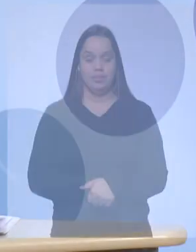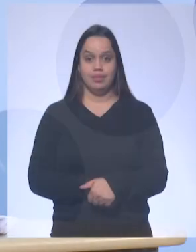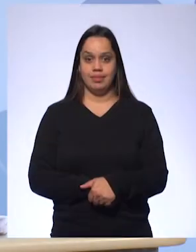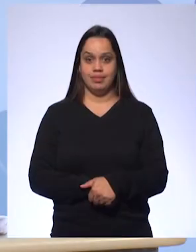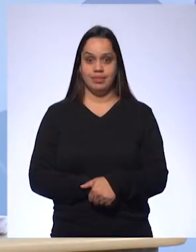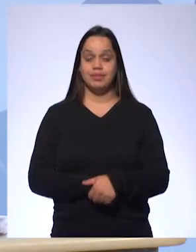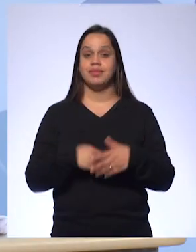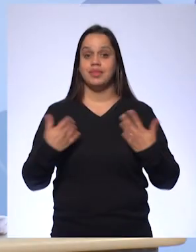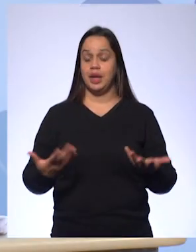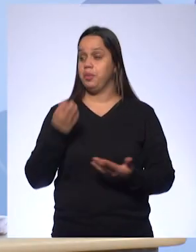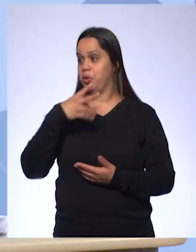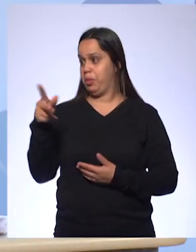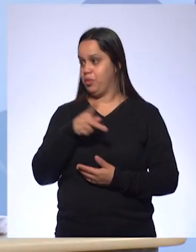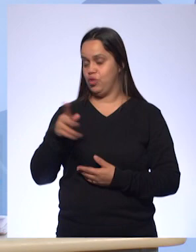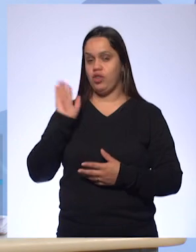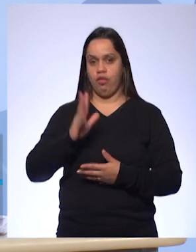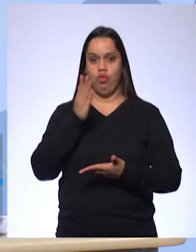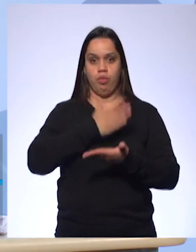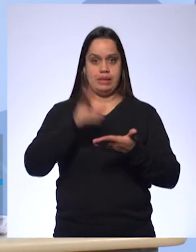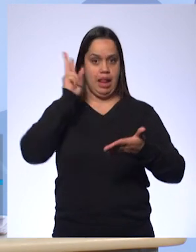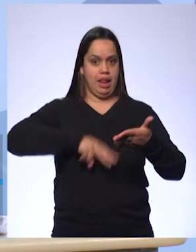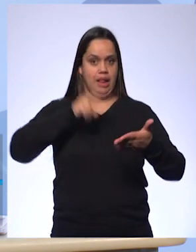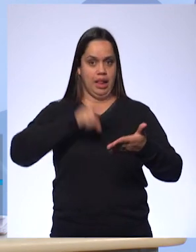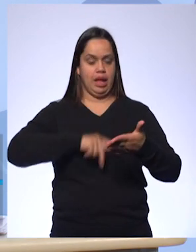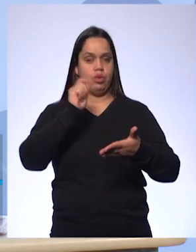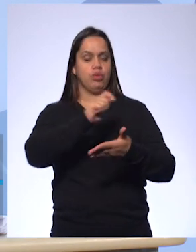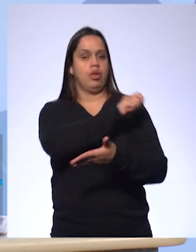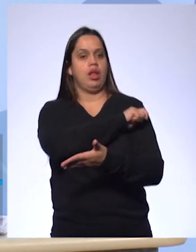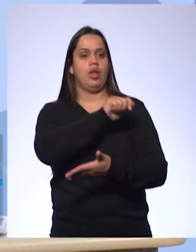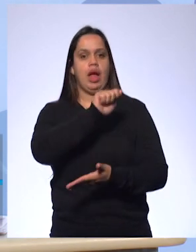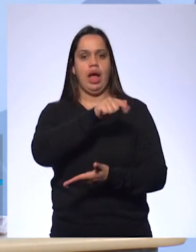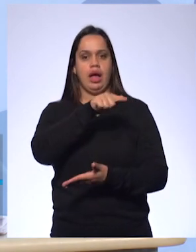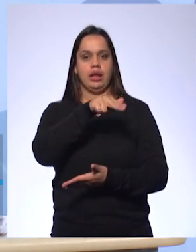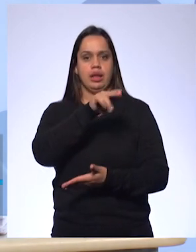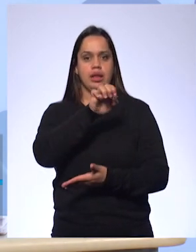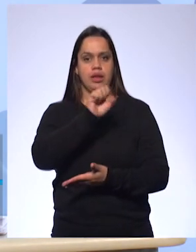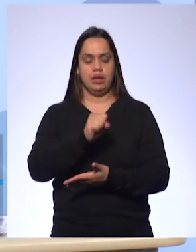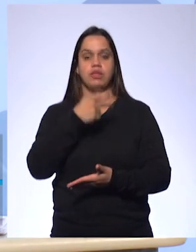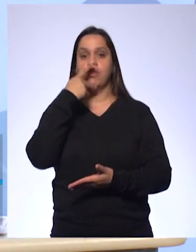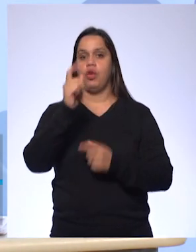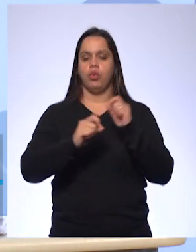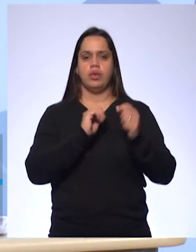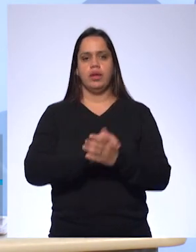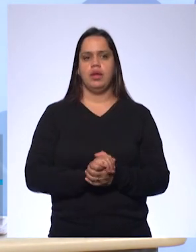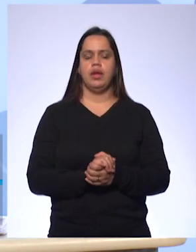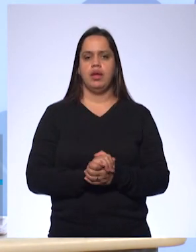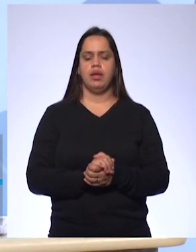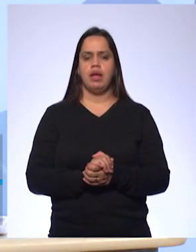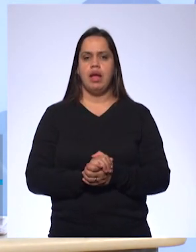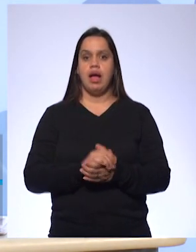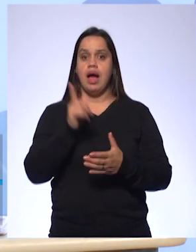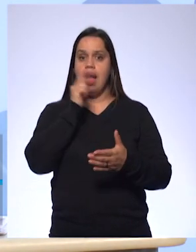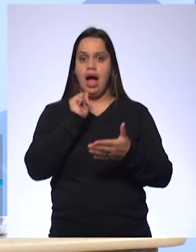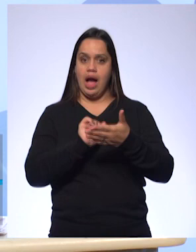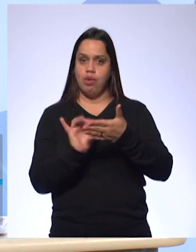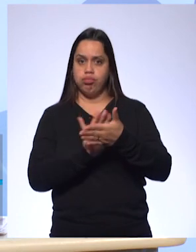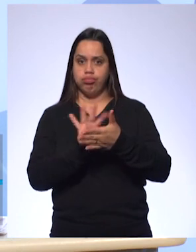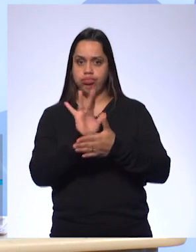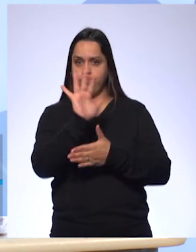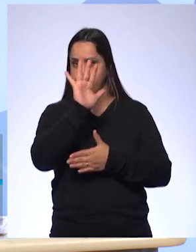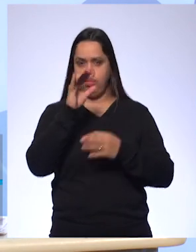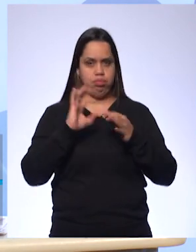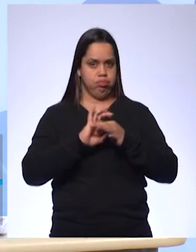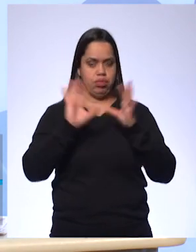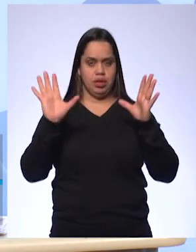muito bem, professor. Eu vou começar aqui com a contribuição da Agnes, que falou assim, ó, deixa a água evaporar. Eu fiz esse experimento com